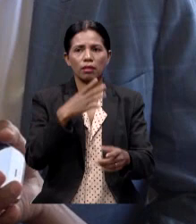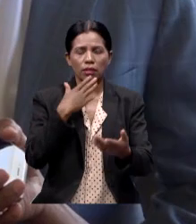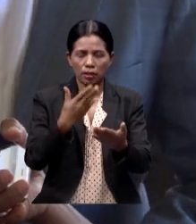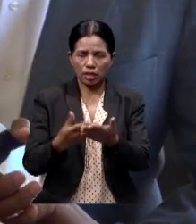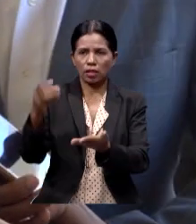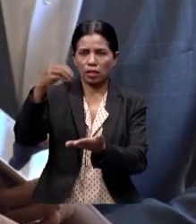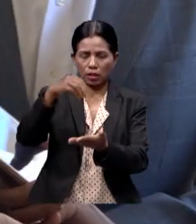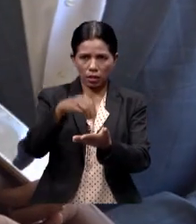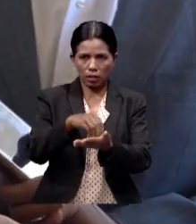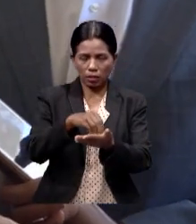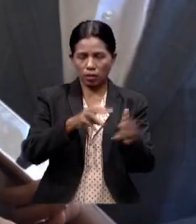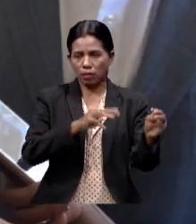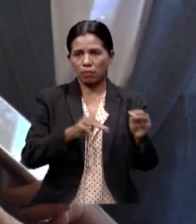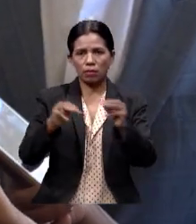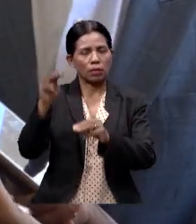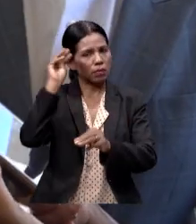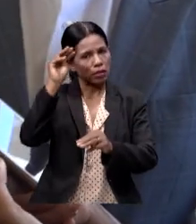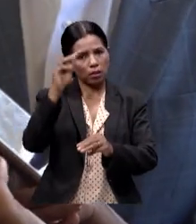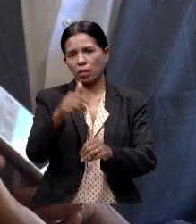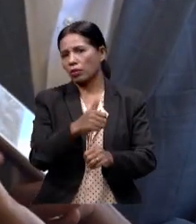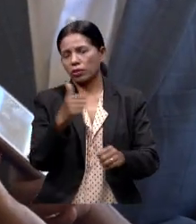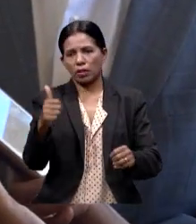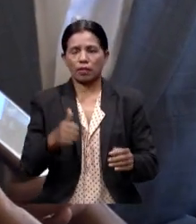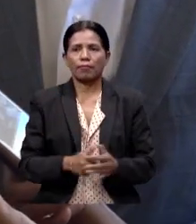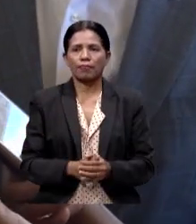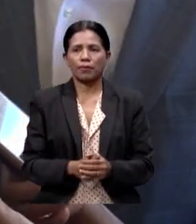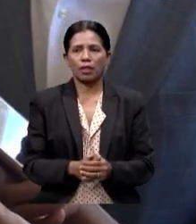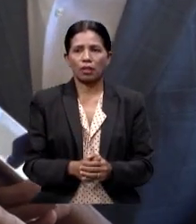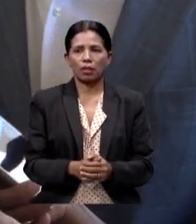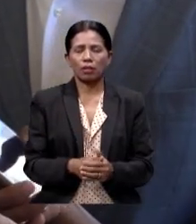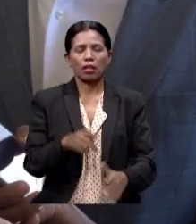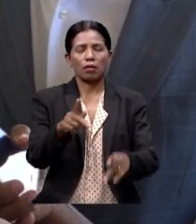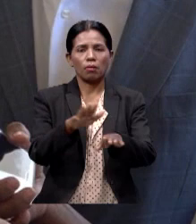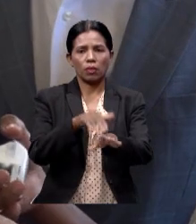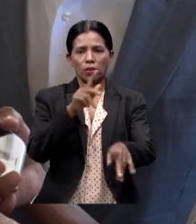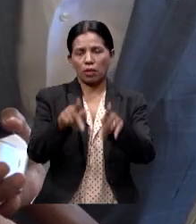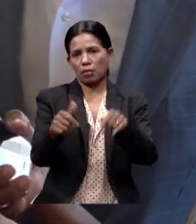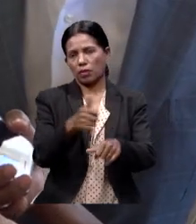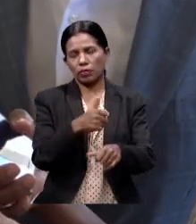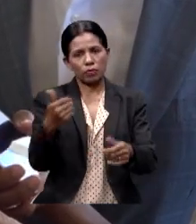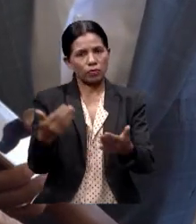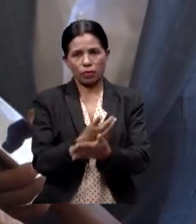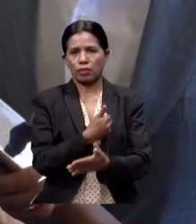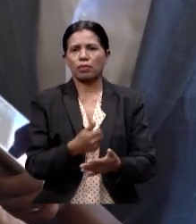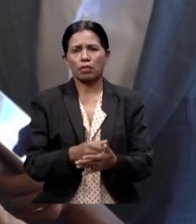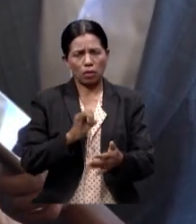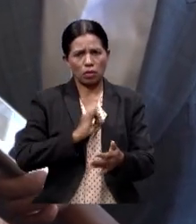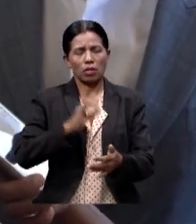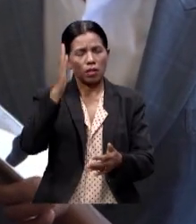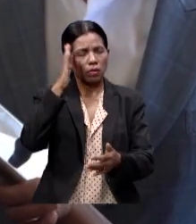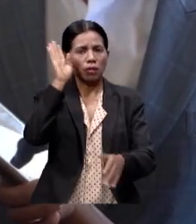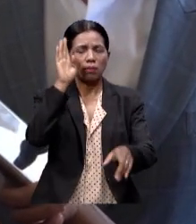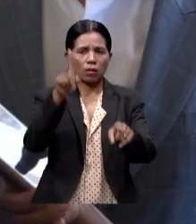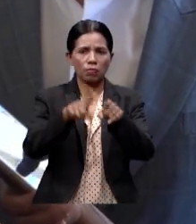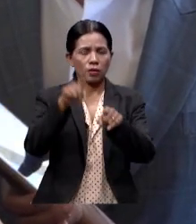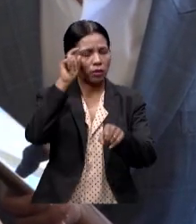Tauian, ou muda para o Ministério Zelo. Ou da Nema Fong, né? Mas ne ha noi ma un bot sana ne